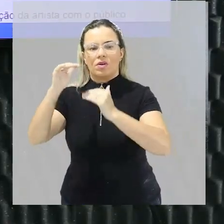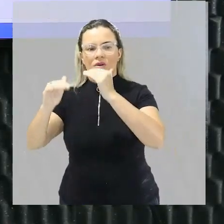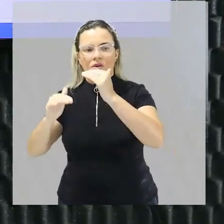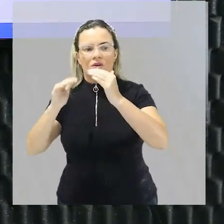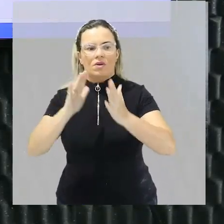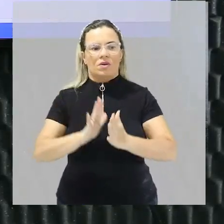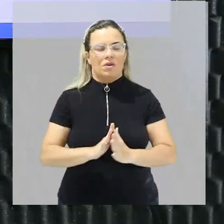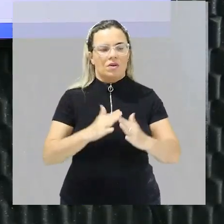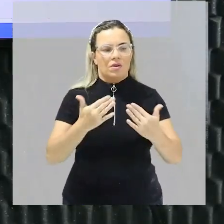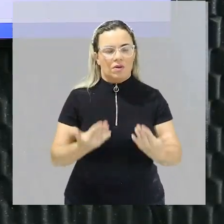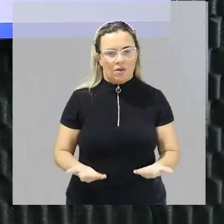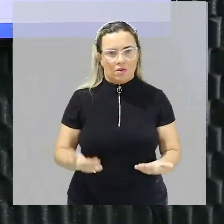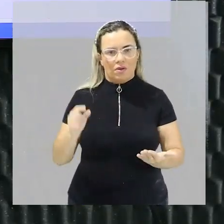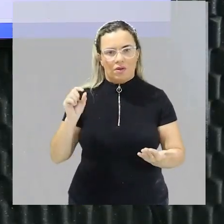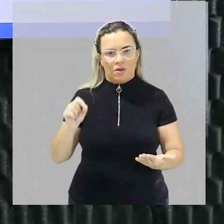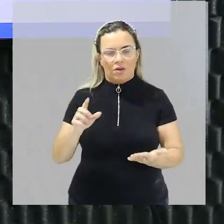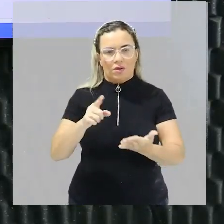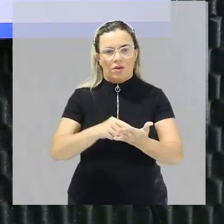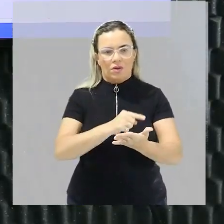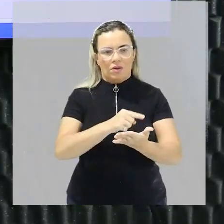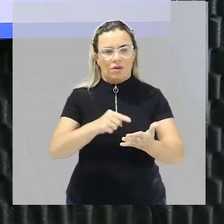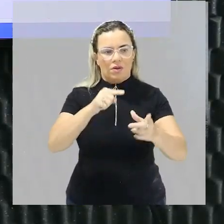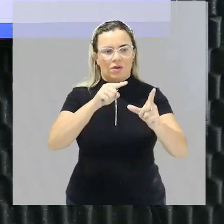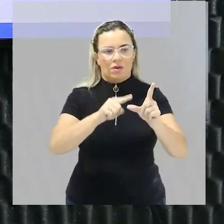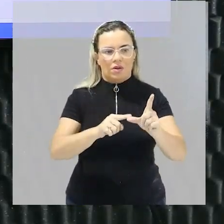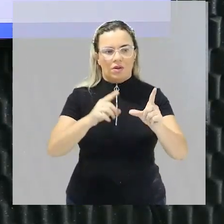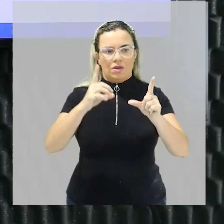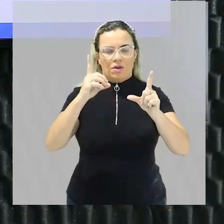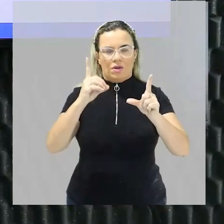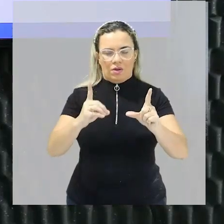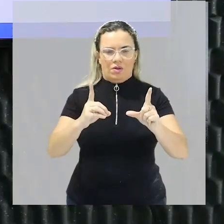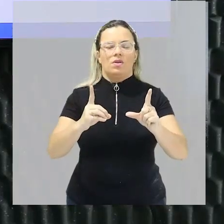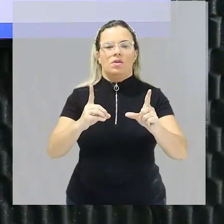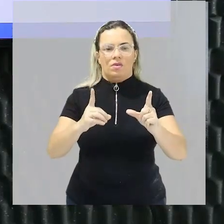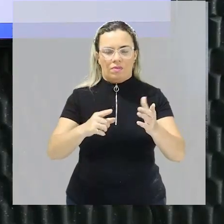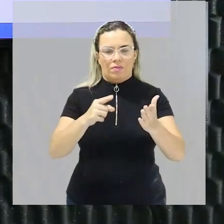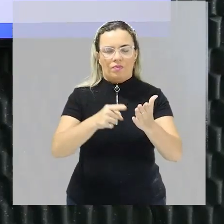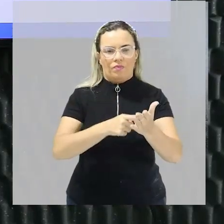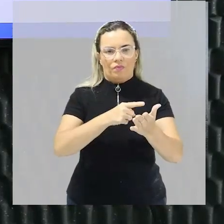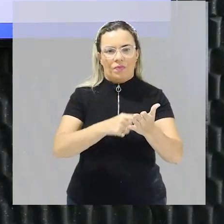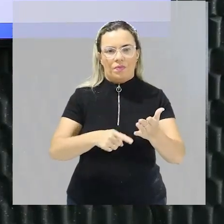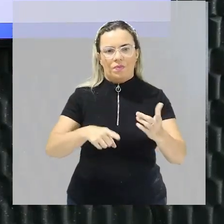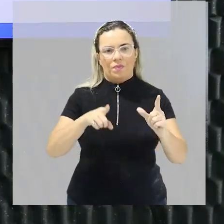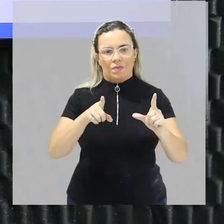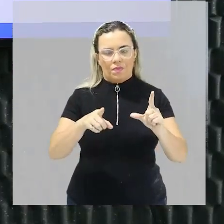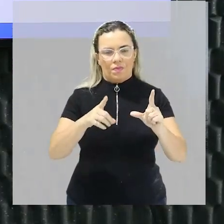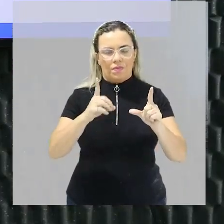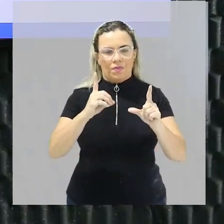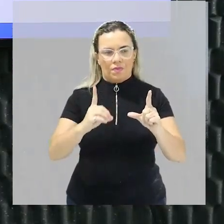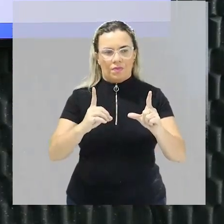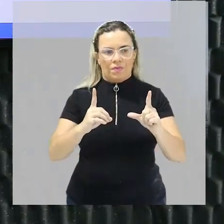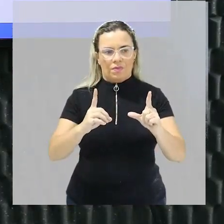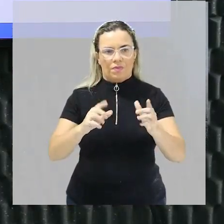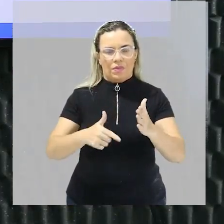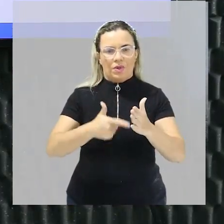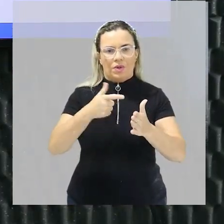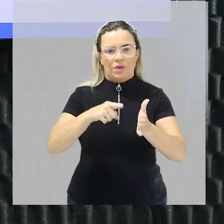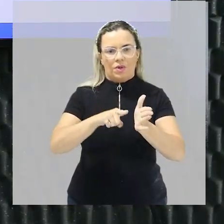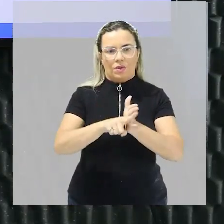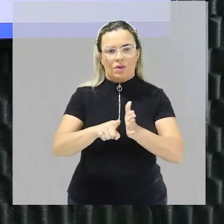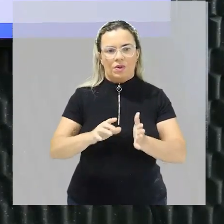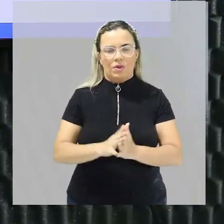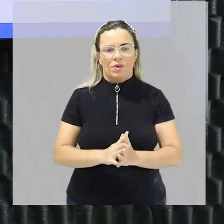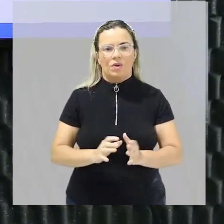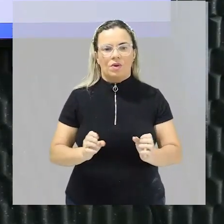Então, aqui nós vamos marcar a letra D de dado. Marque para você aí a letra D de dado nesta segunda questão,